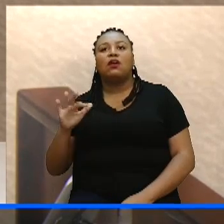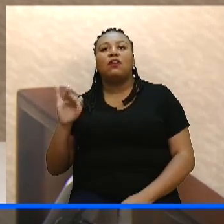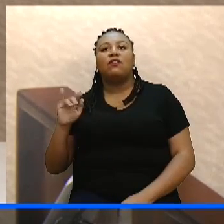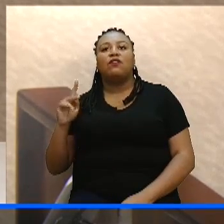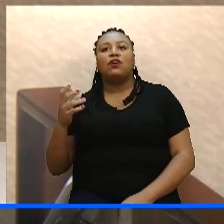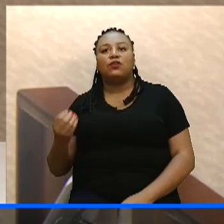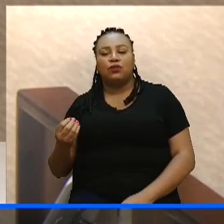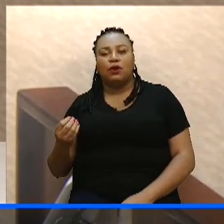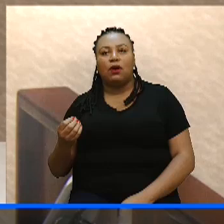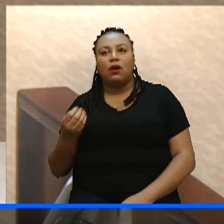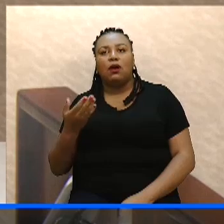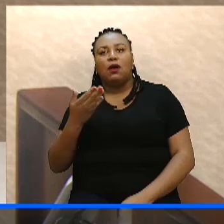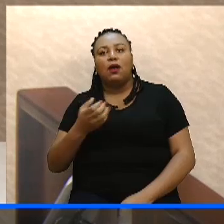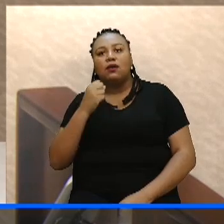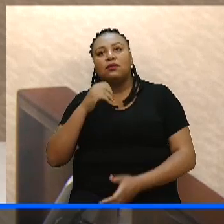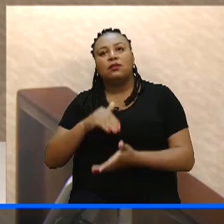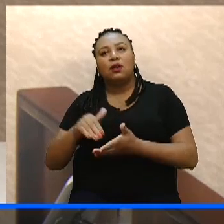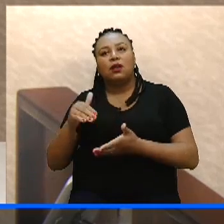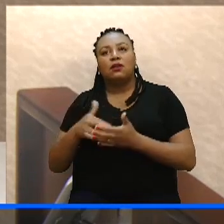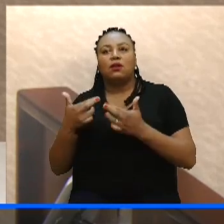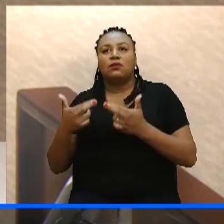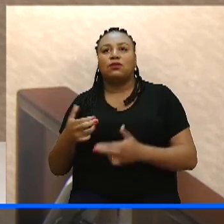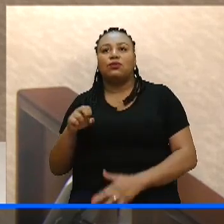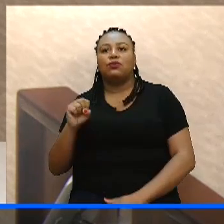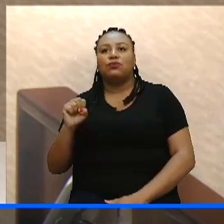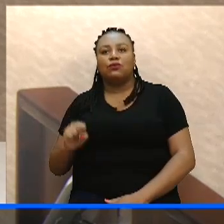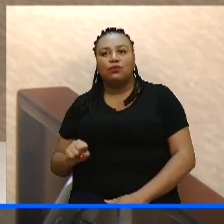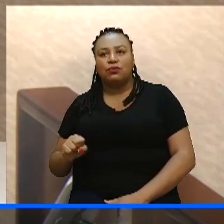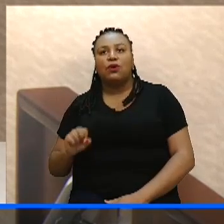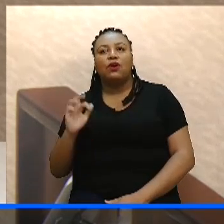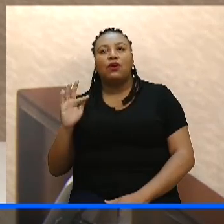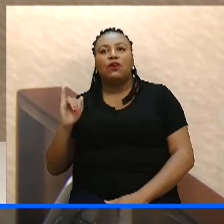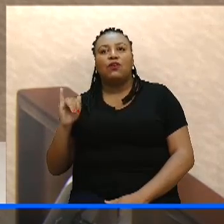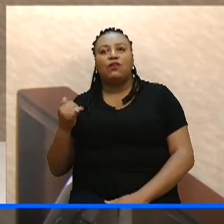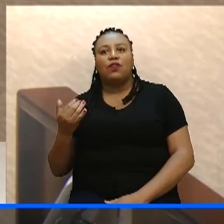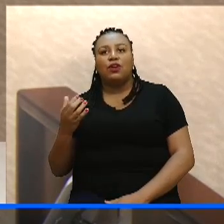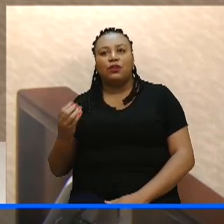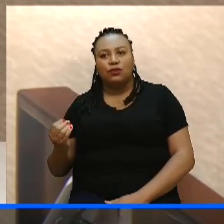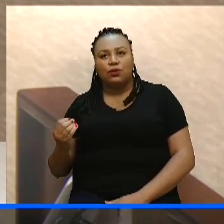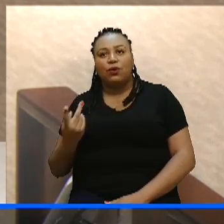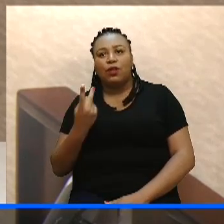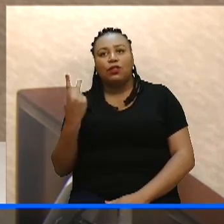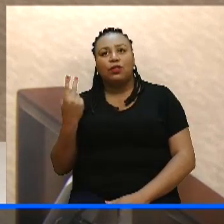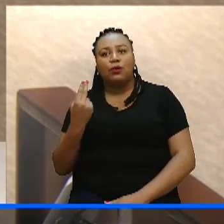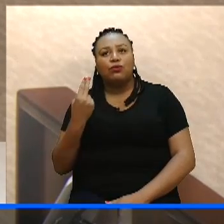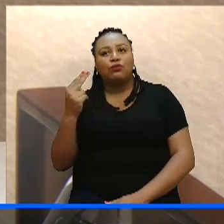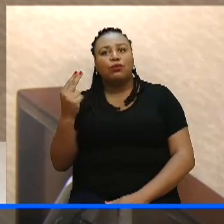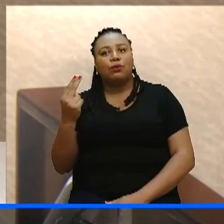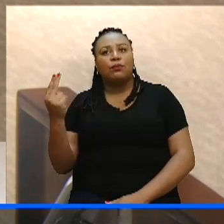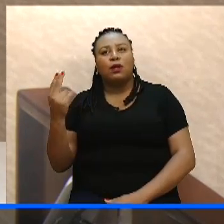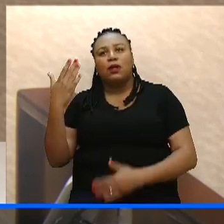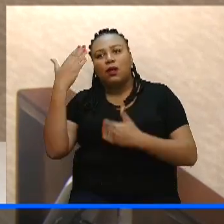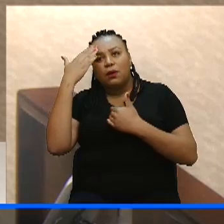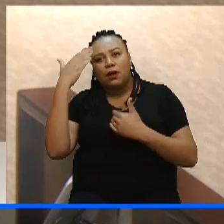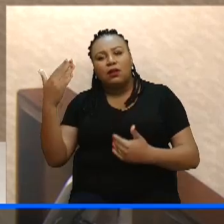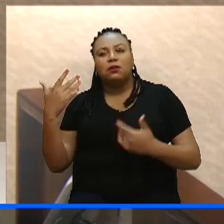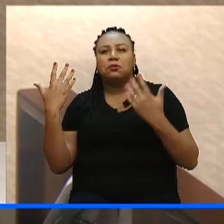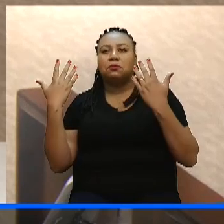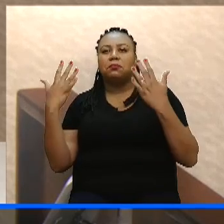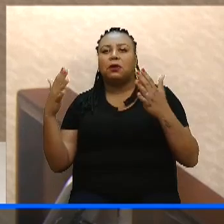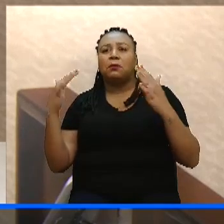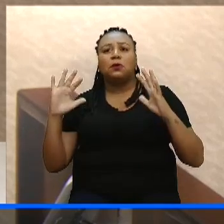secretário-executivo da zona sul feijó em teu nome eu agradeço e parabenizo